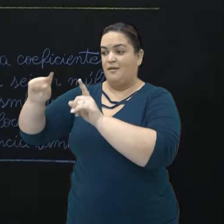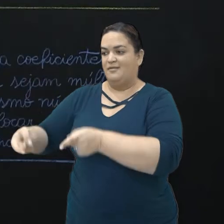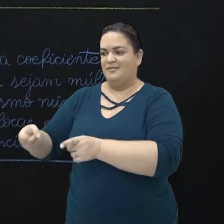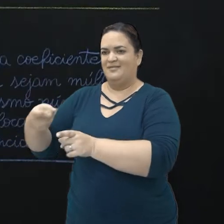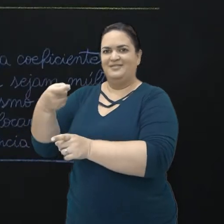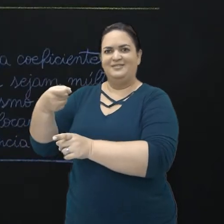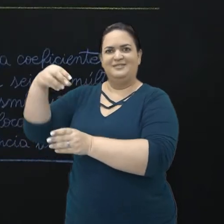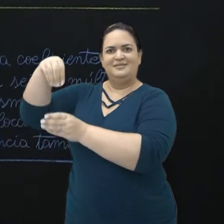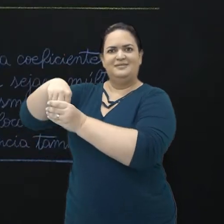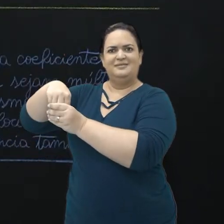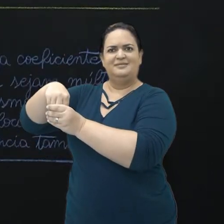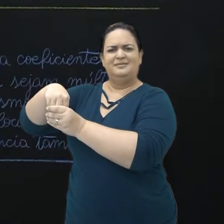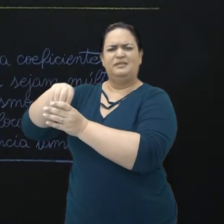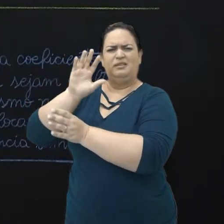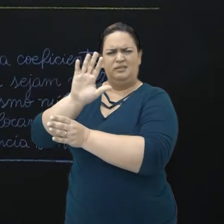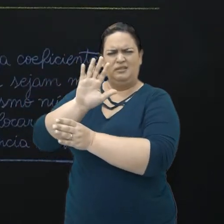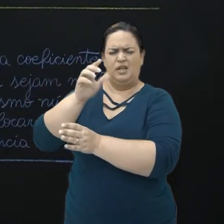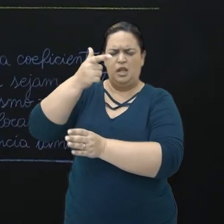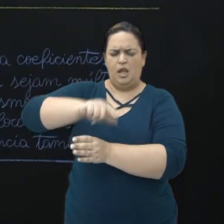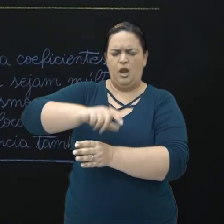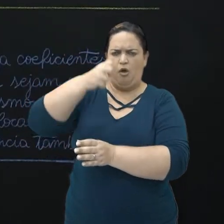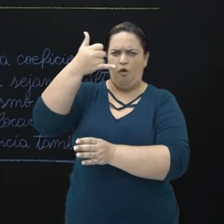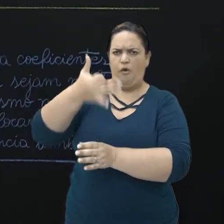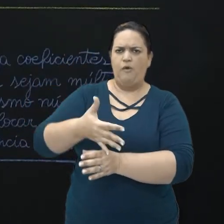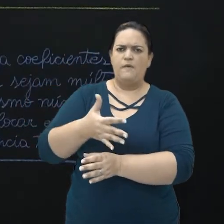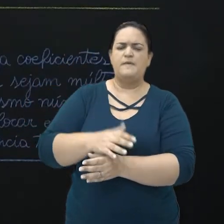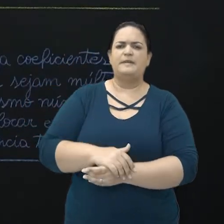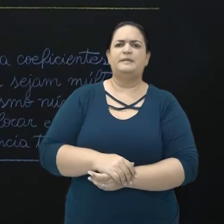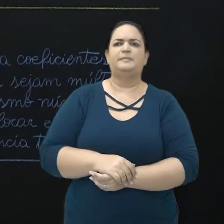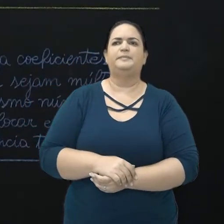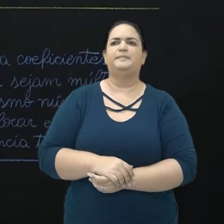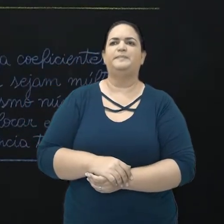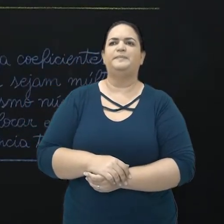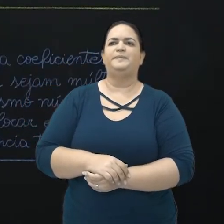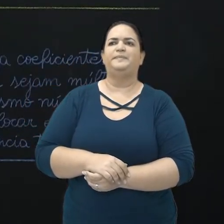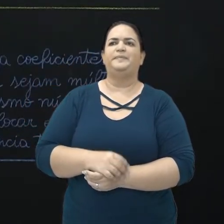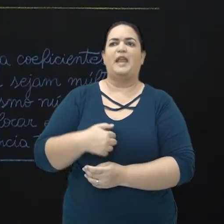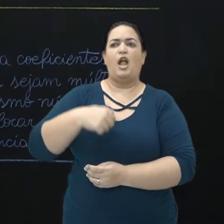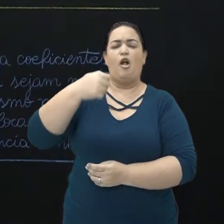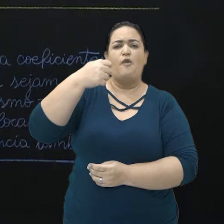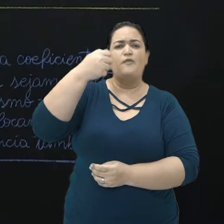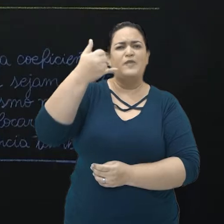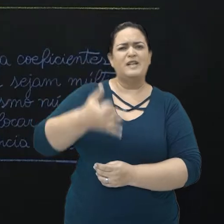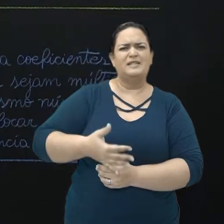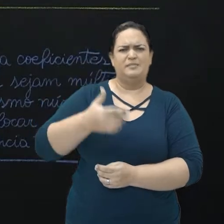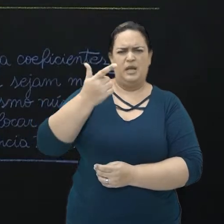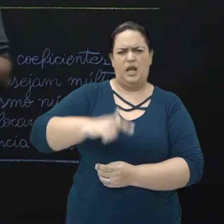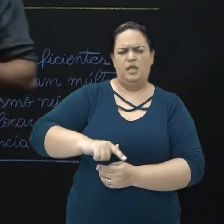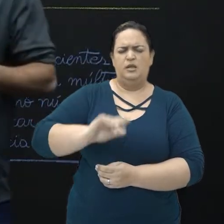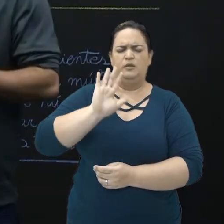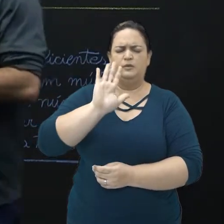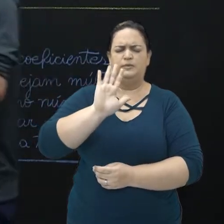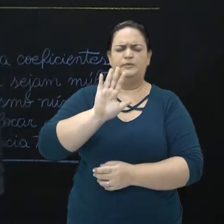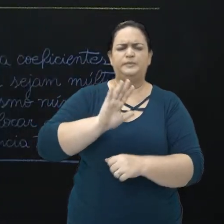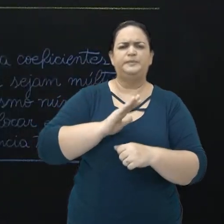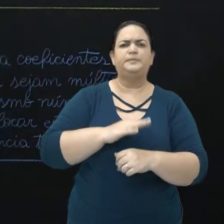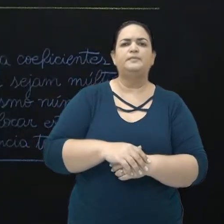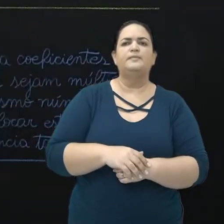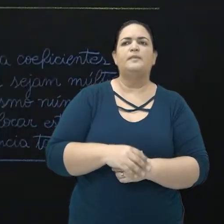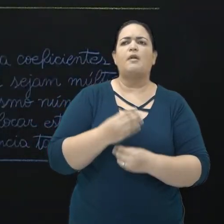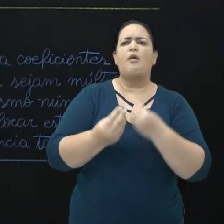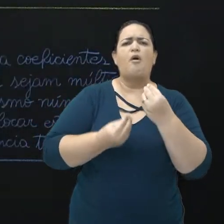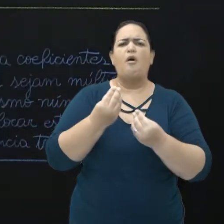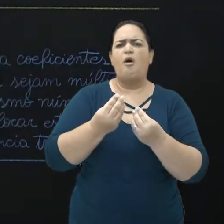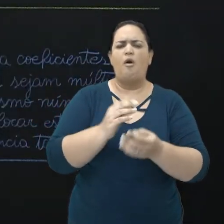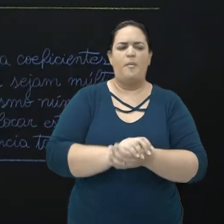atenção. Eu vou repetir aqui, eu vou reescrever, na verdade, essa expressão de uma outra maneira. Qual maneira?